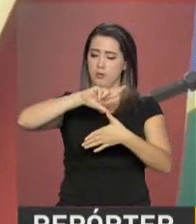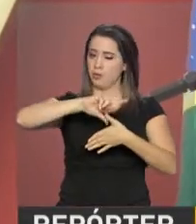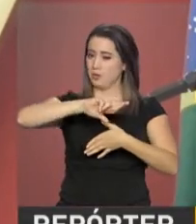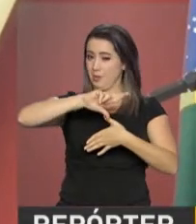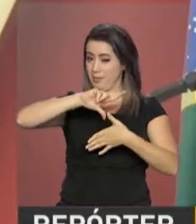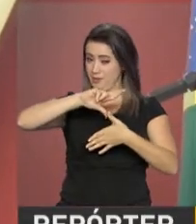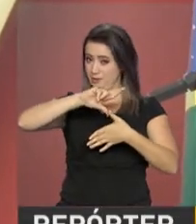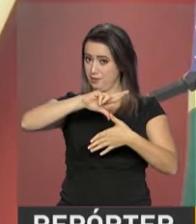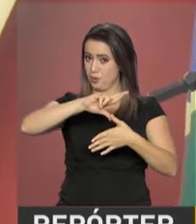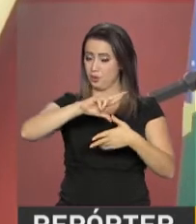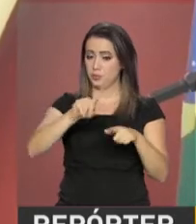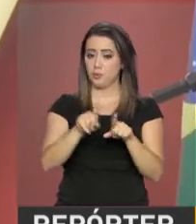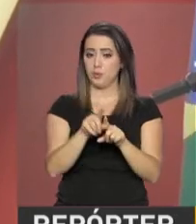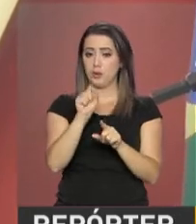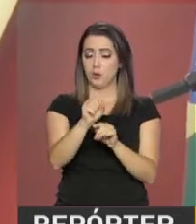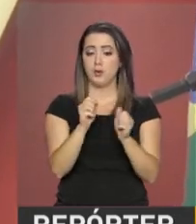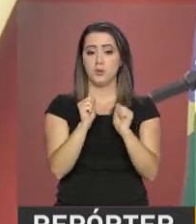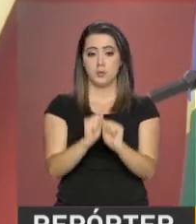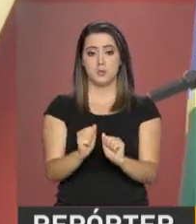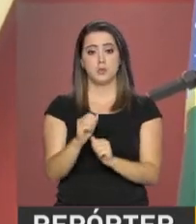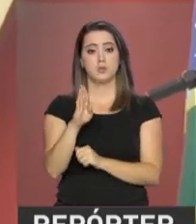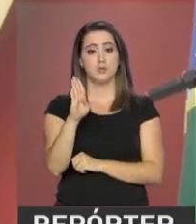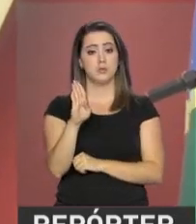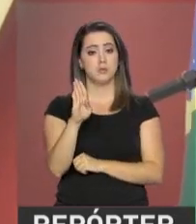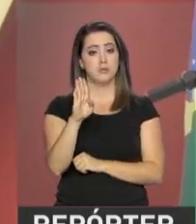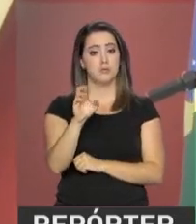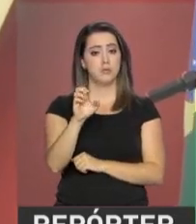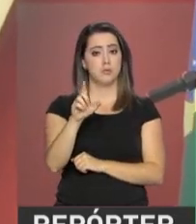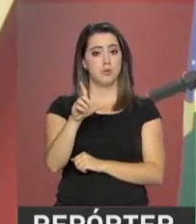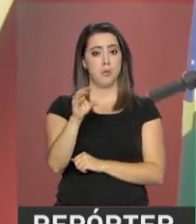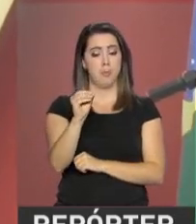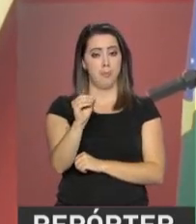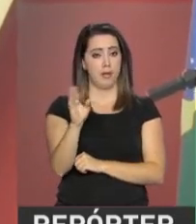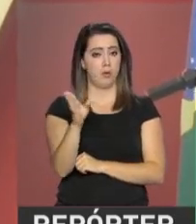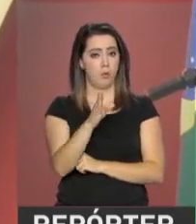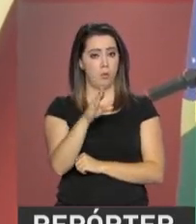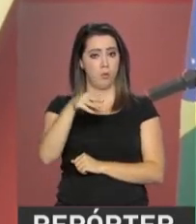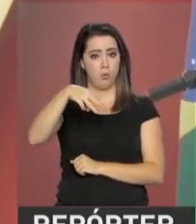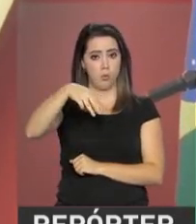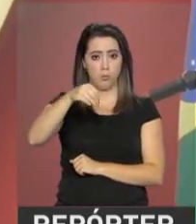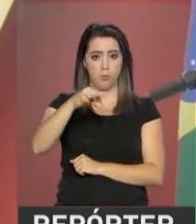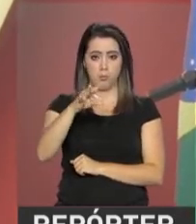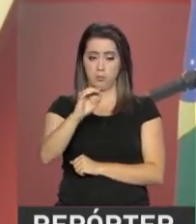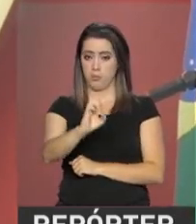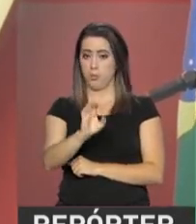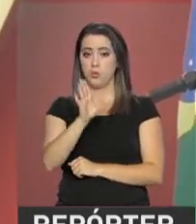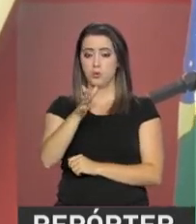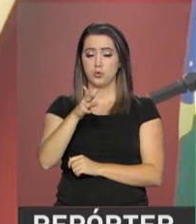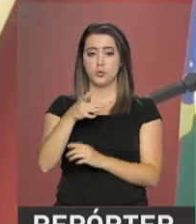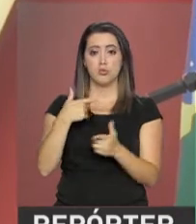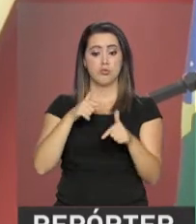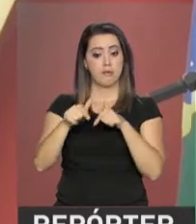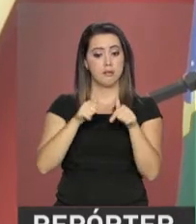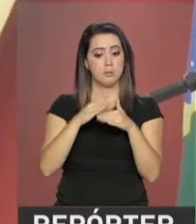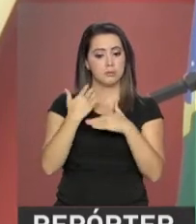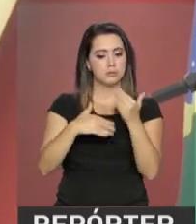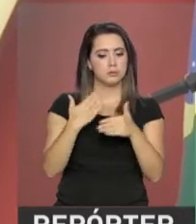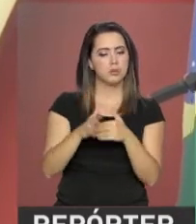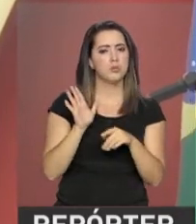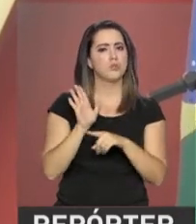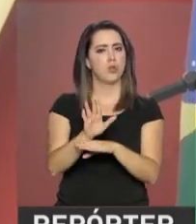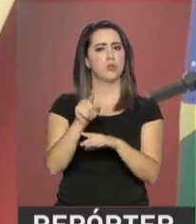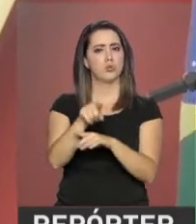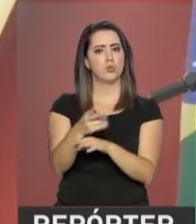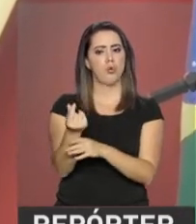que a usina de belo monte ligas turbinas adicionais e já impactou positivamente o bolso dos consumidores brasileiros a